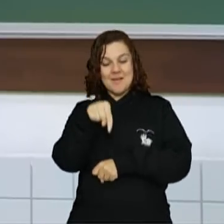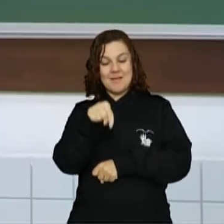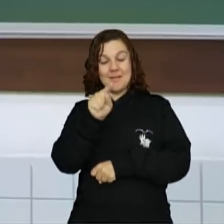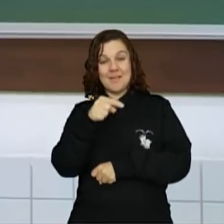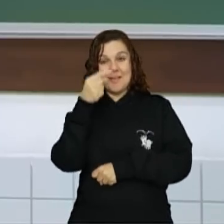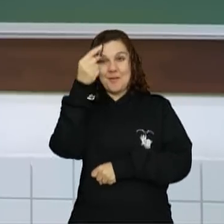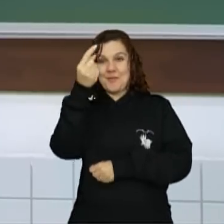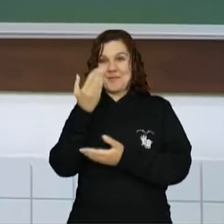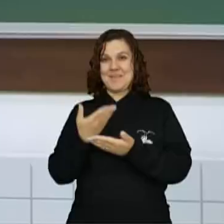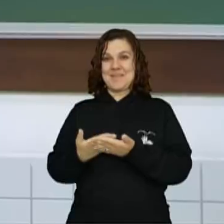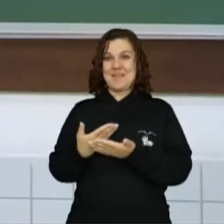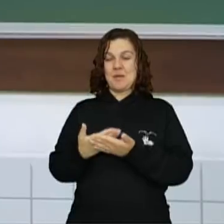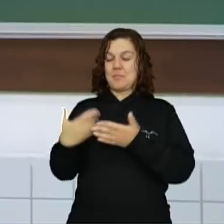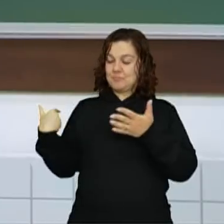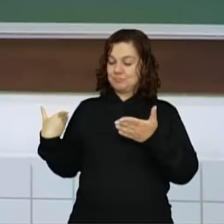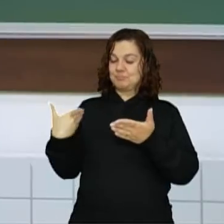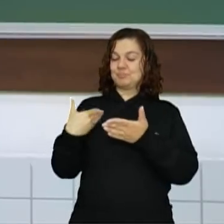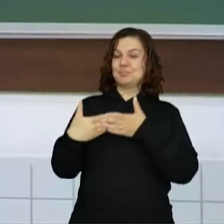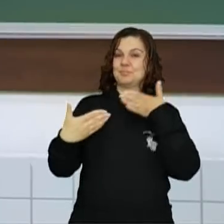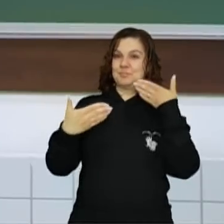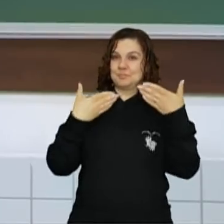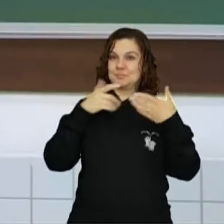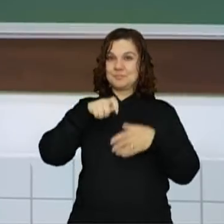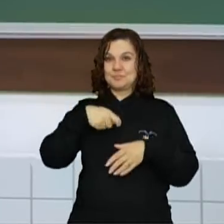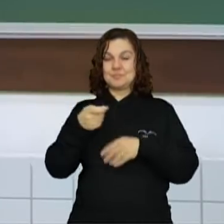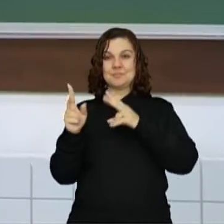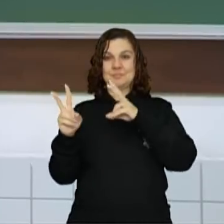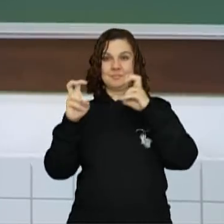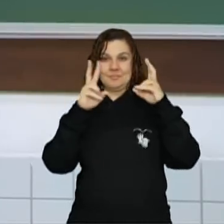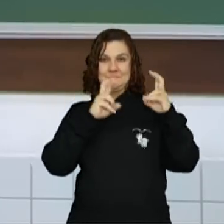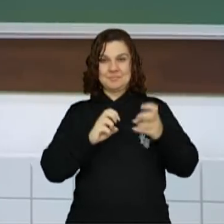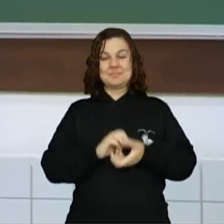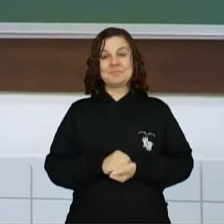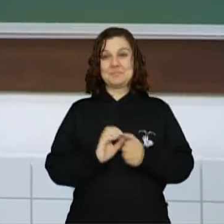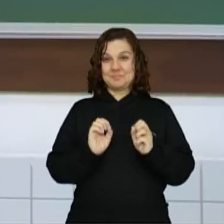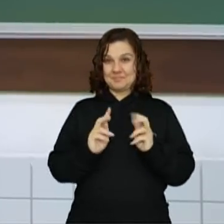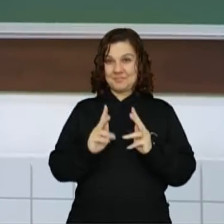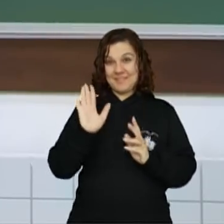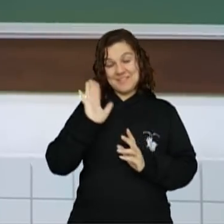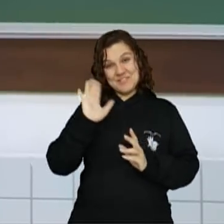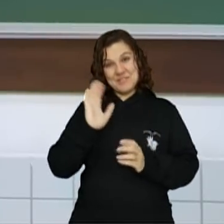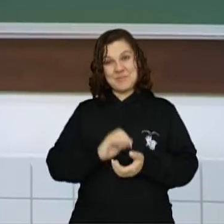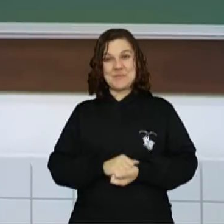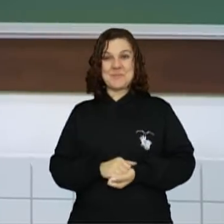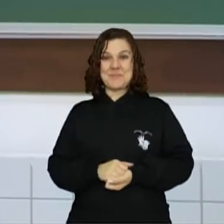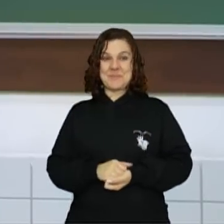na próxima aula para a gente conversar sobre outra temática.